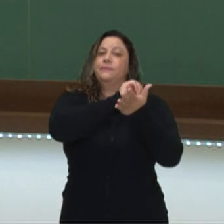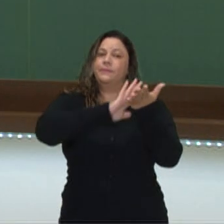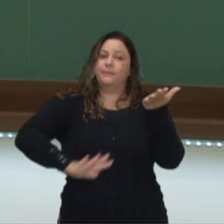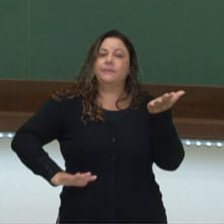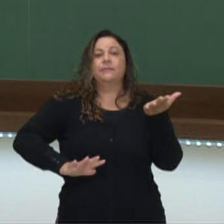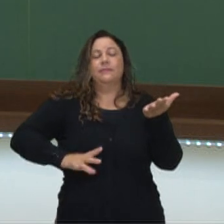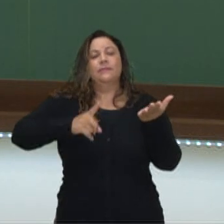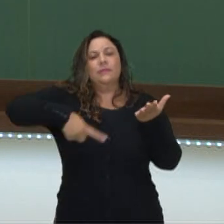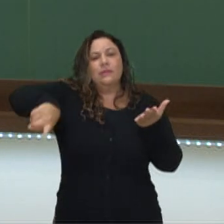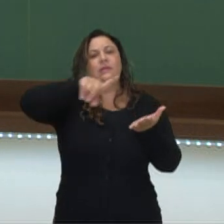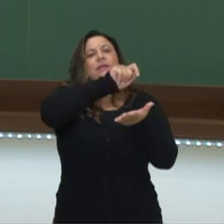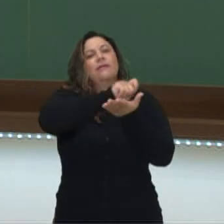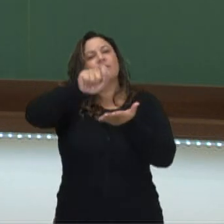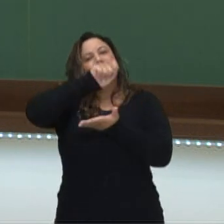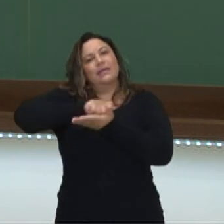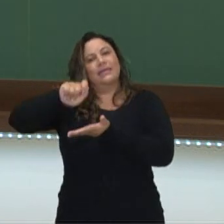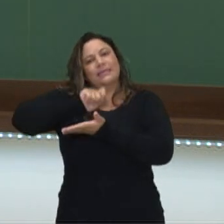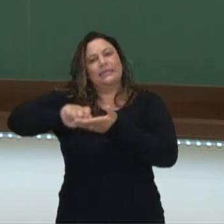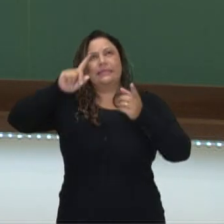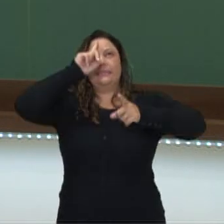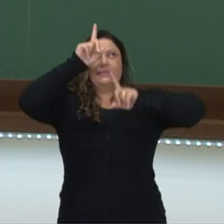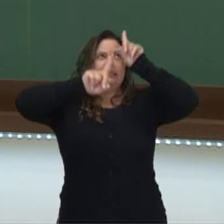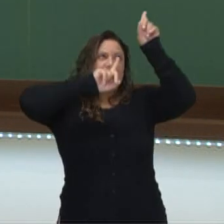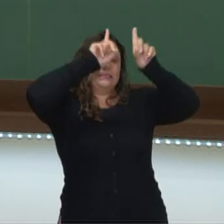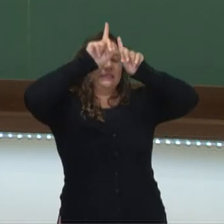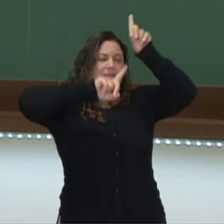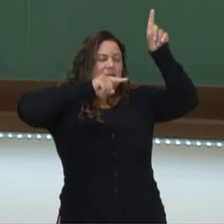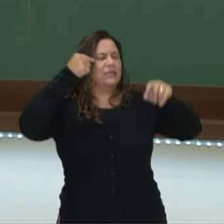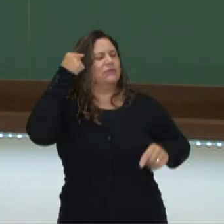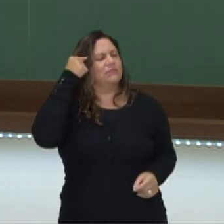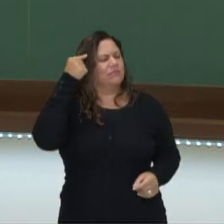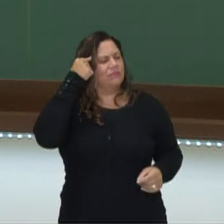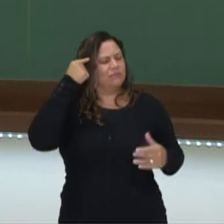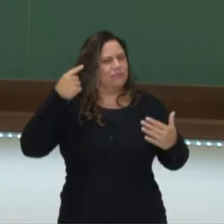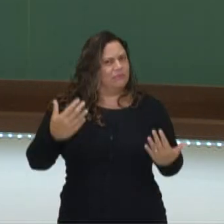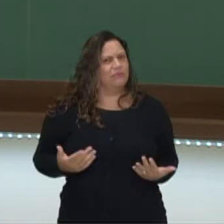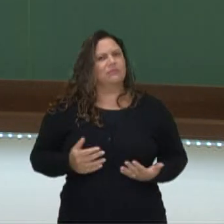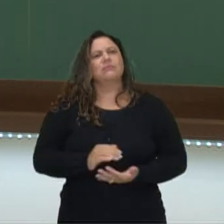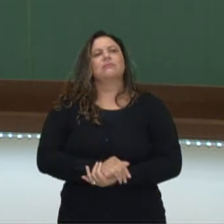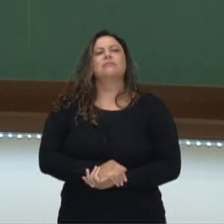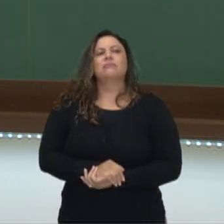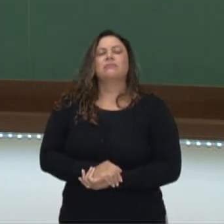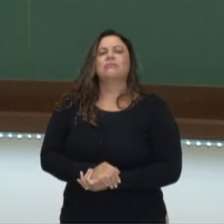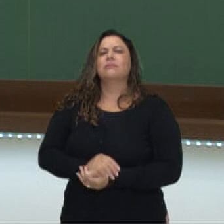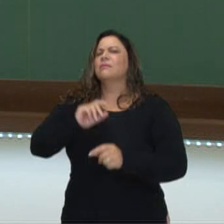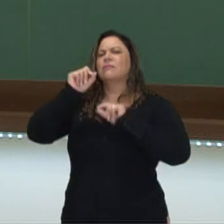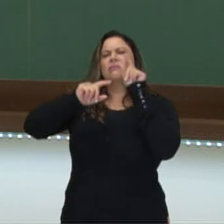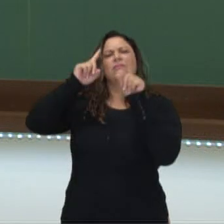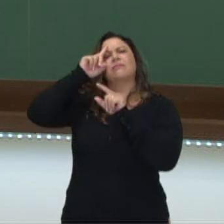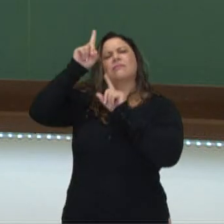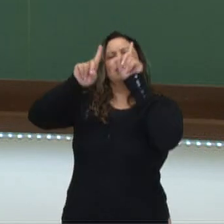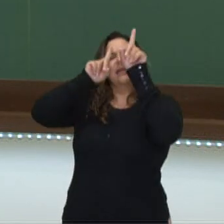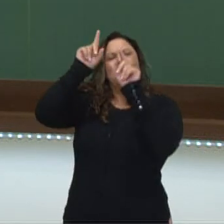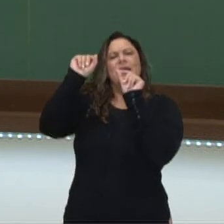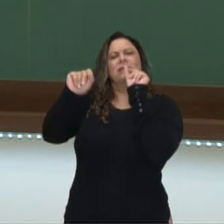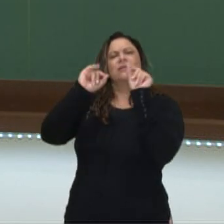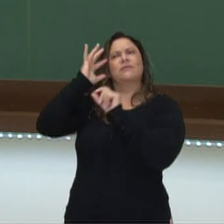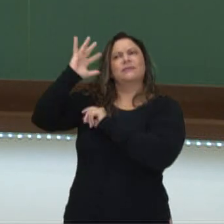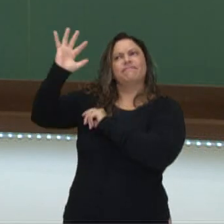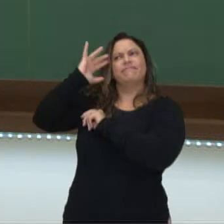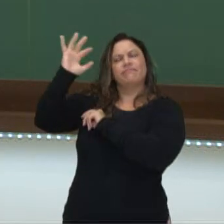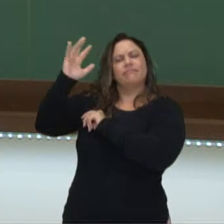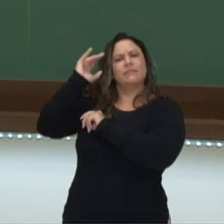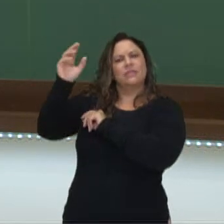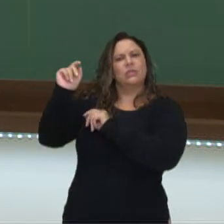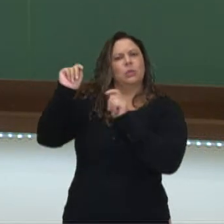você vai escrever, né, as ideias que você pensou ali na próxima atividade. Então, que ideias você imagina que vai aparecer